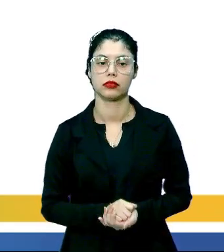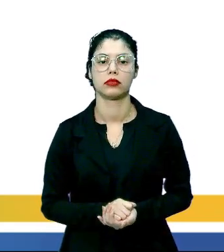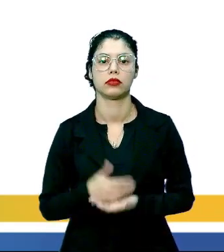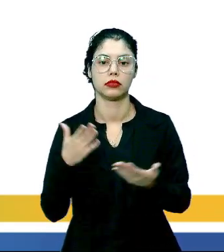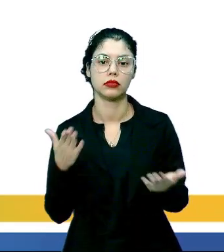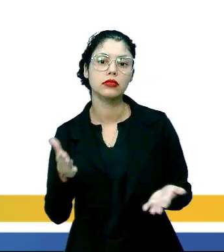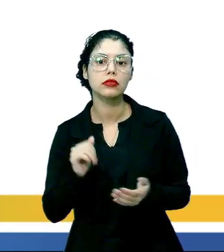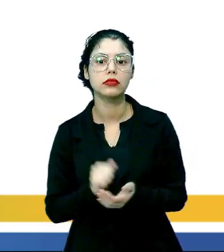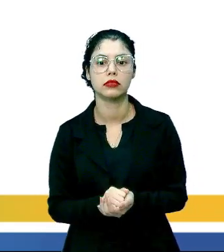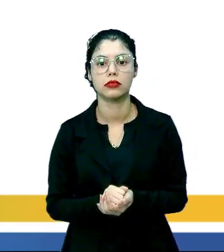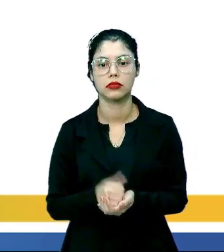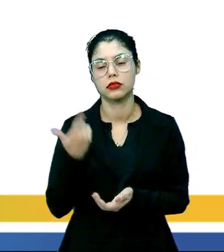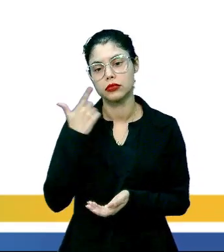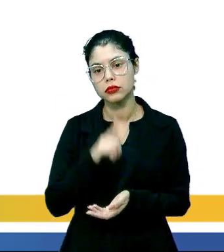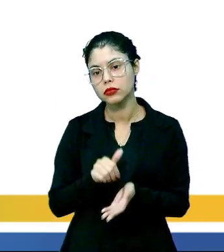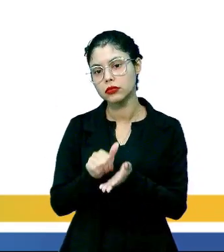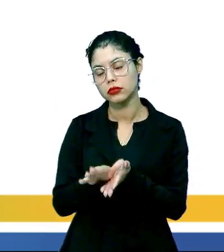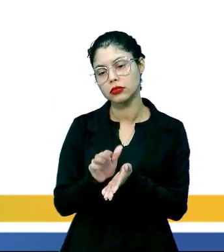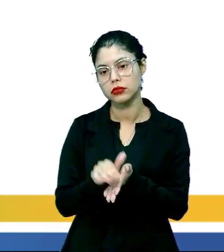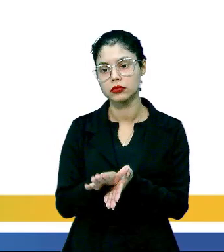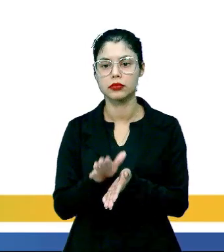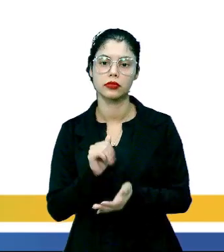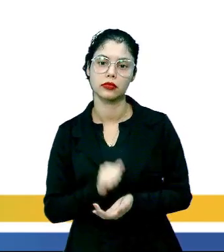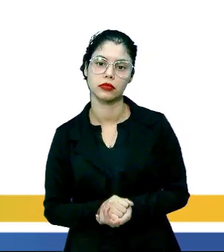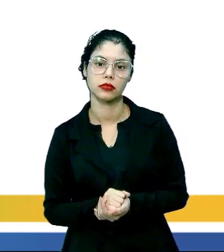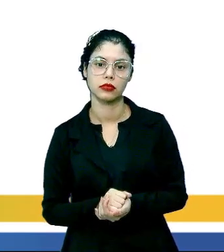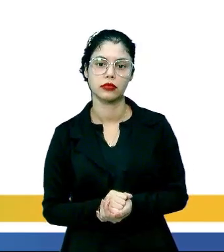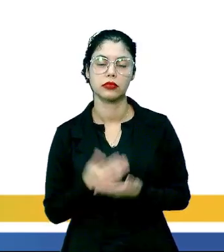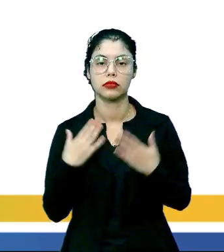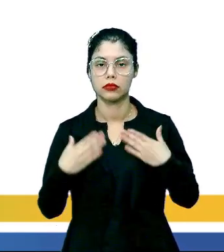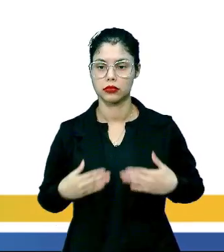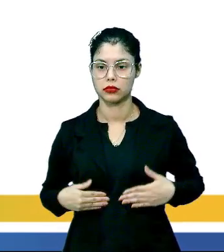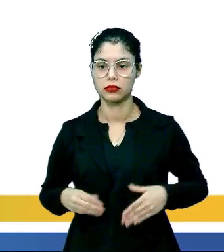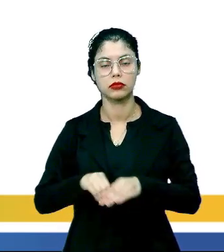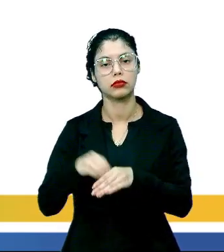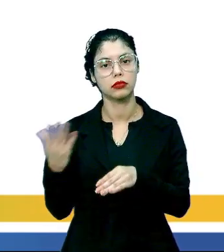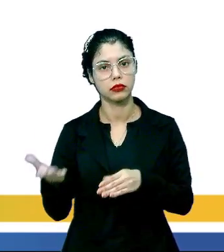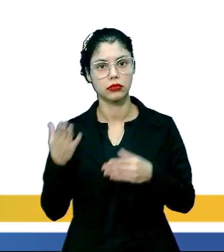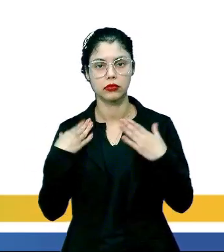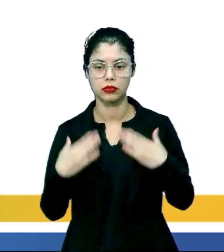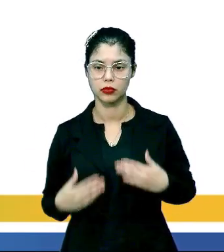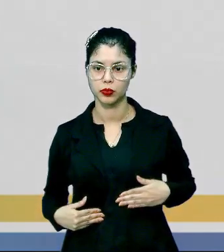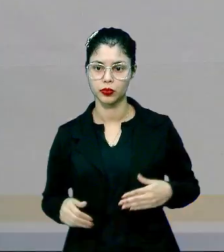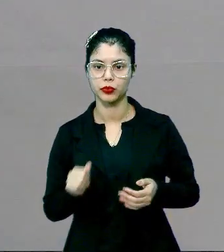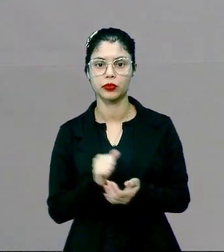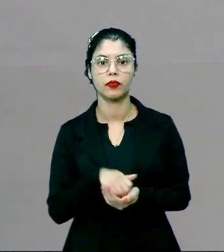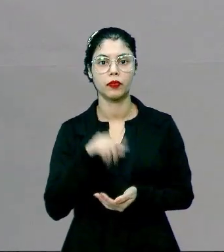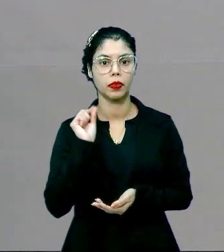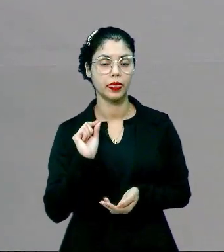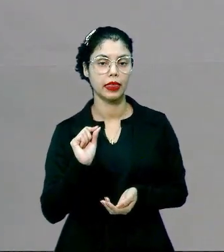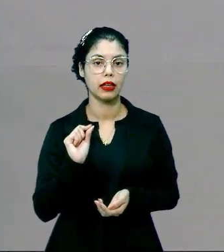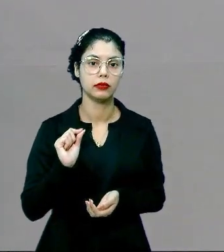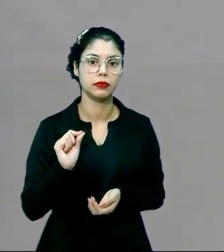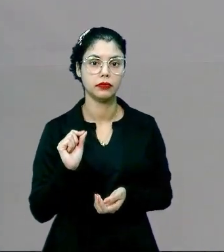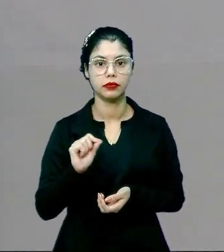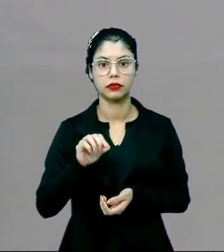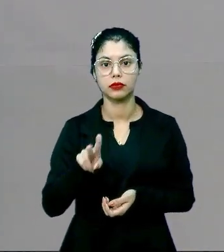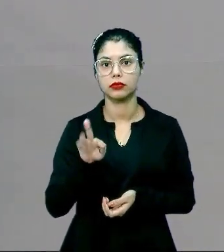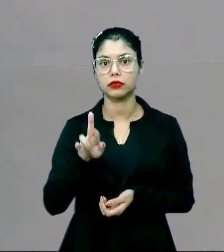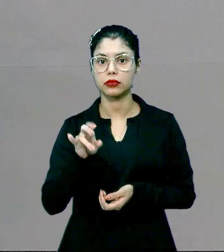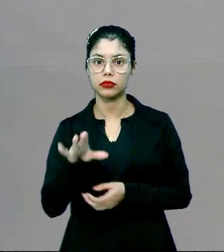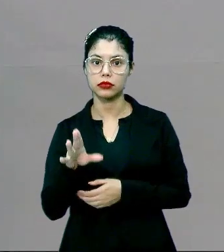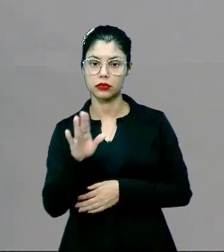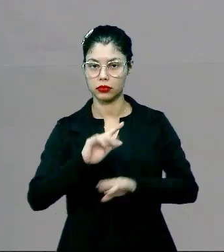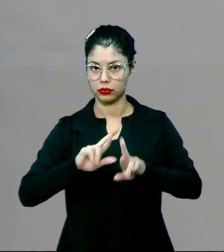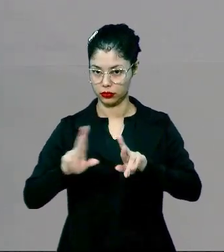uretra, né? Que é um órgão que garante a eliminação da urina para fora do nosso corpo. Pessoal, a uretra,